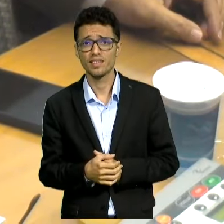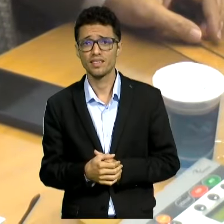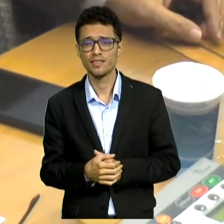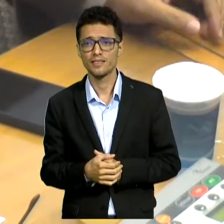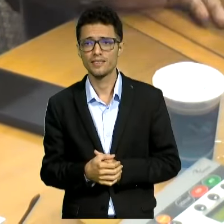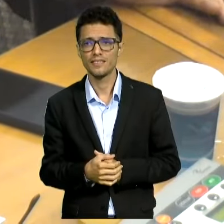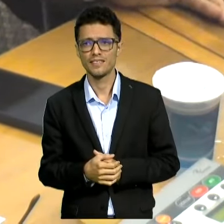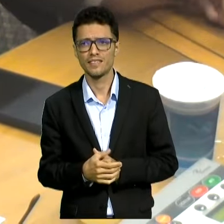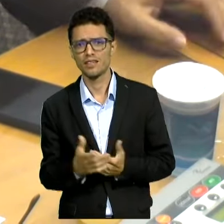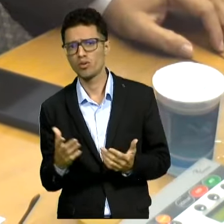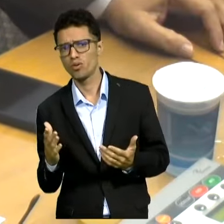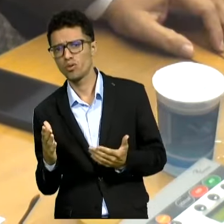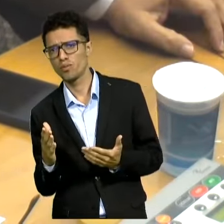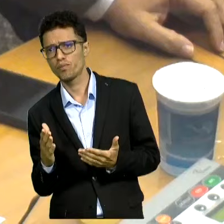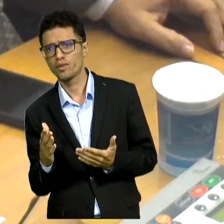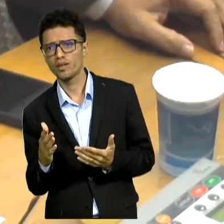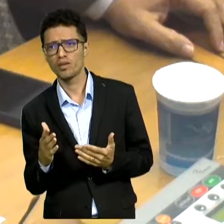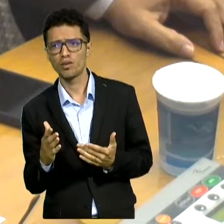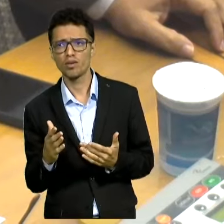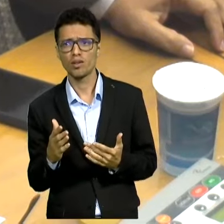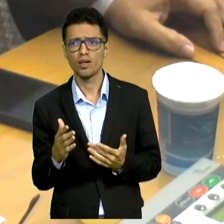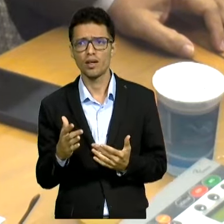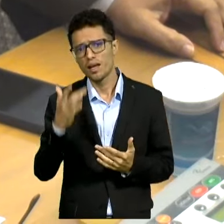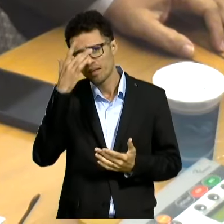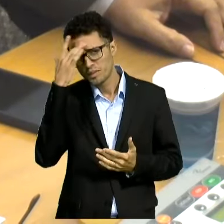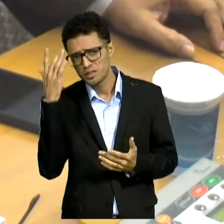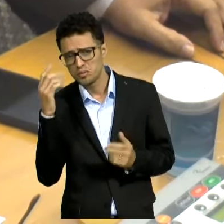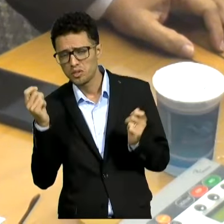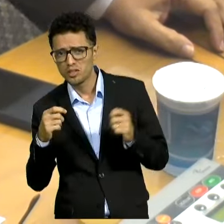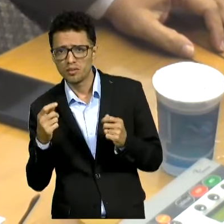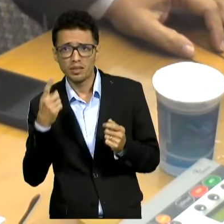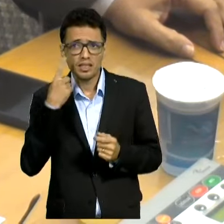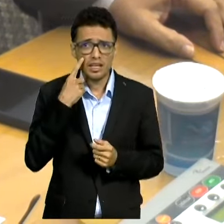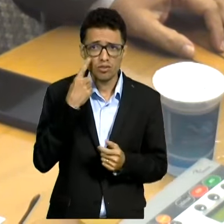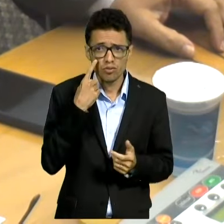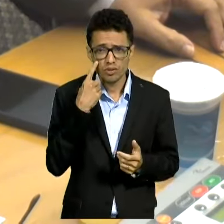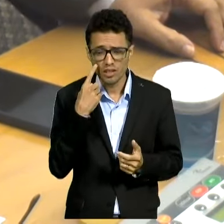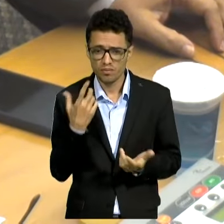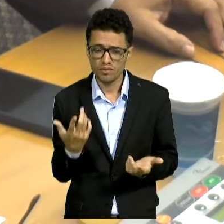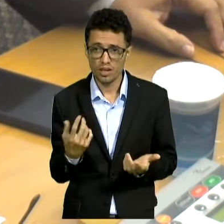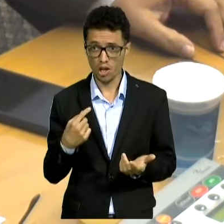apressado coloque nossa posição política em dúvida, sou da base do governo Brandão,